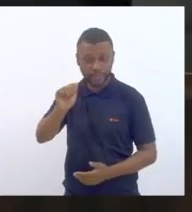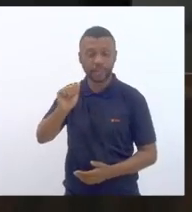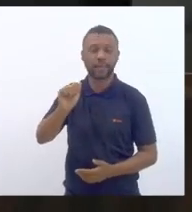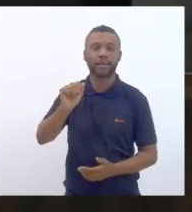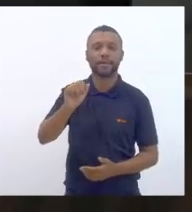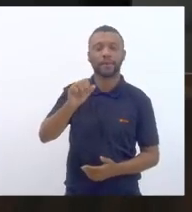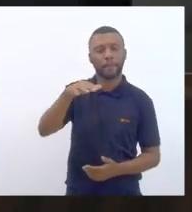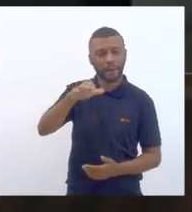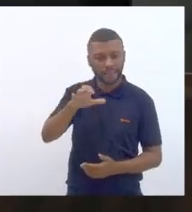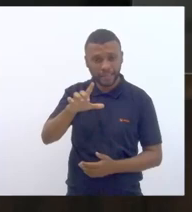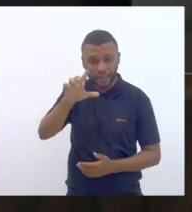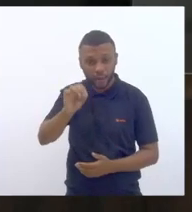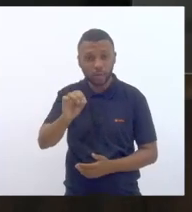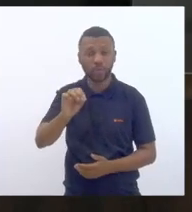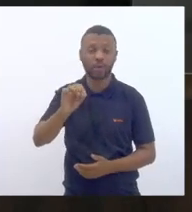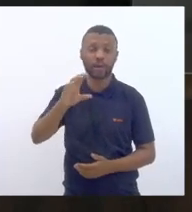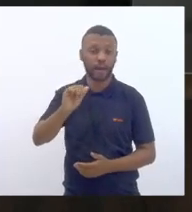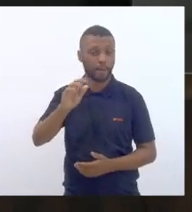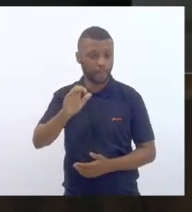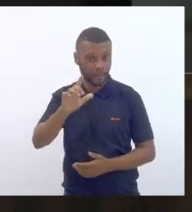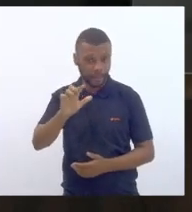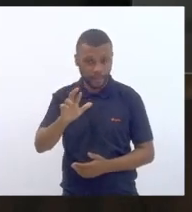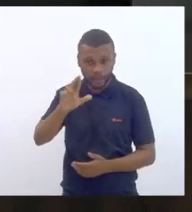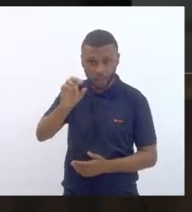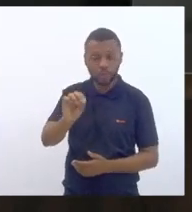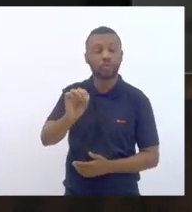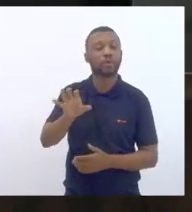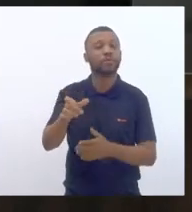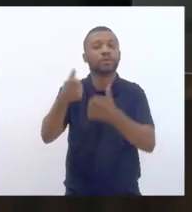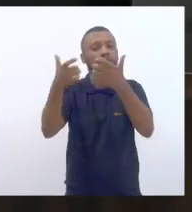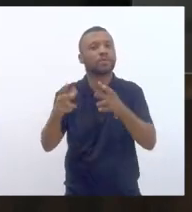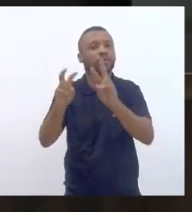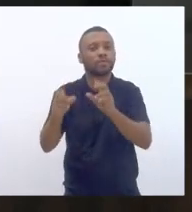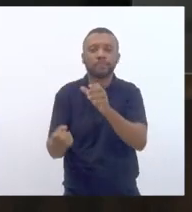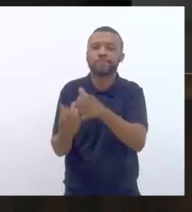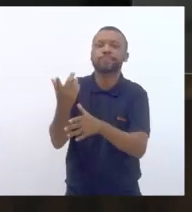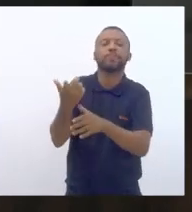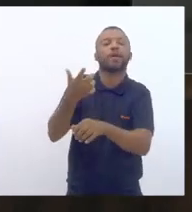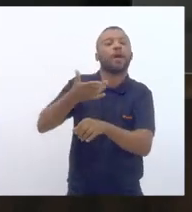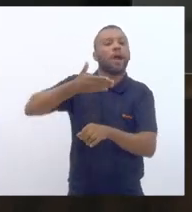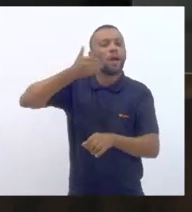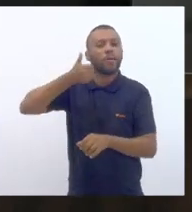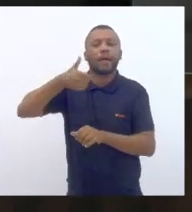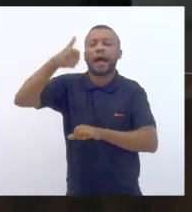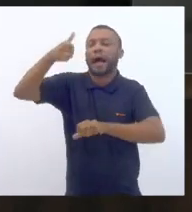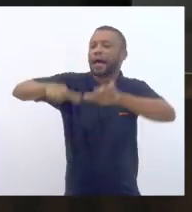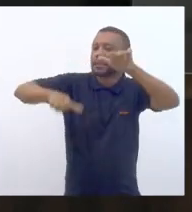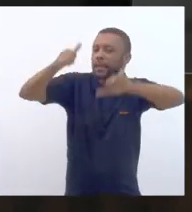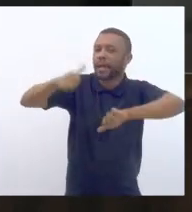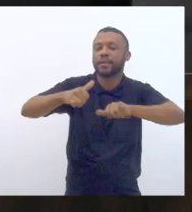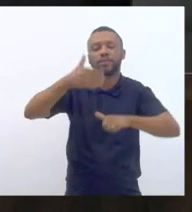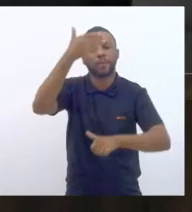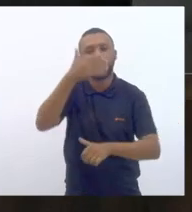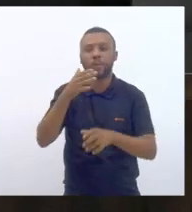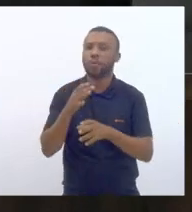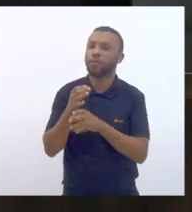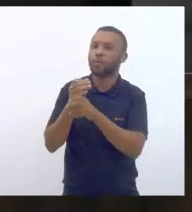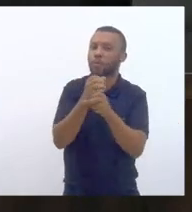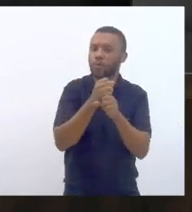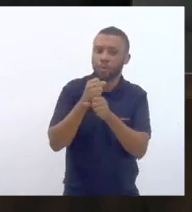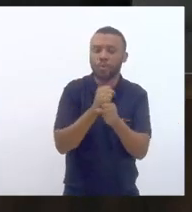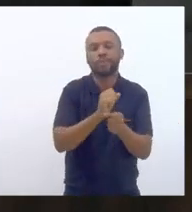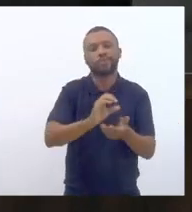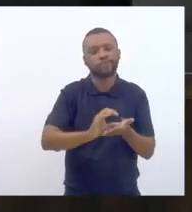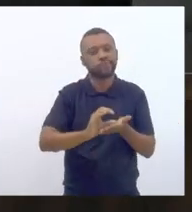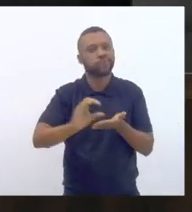Cabeleireiro, que dispõe sobre a criação de procedimentos para aprimoramento da análise do processo de prestação de contas de projetos culturais financiados com